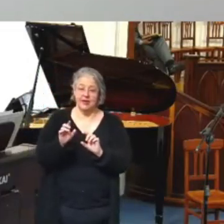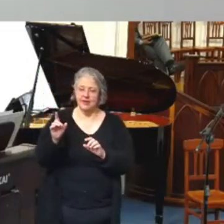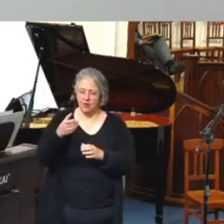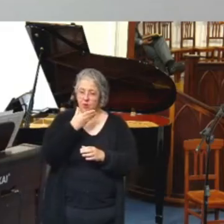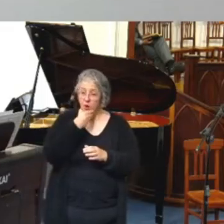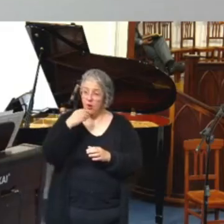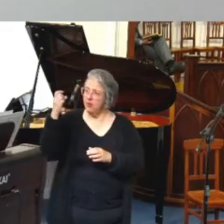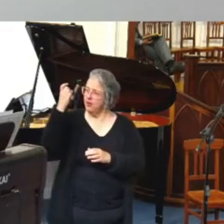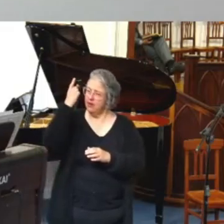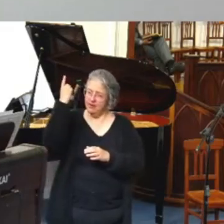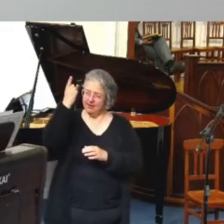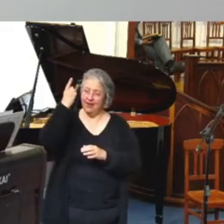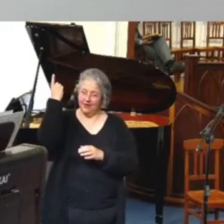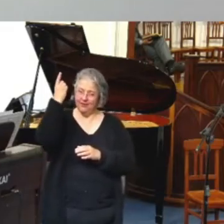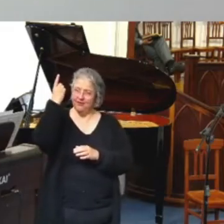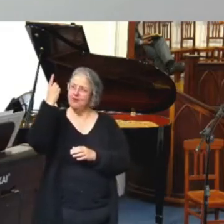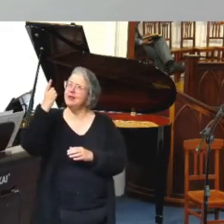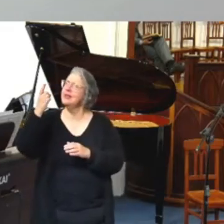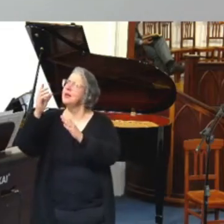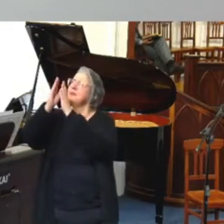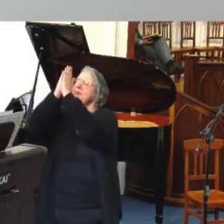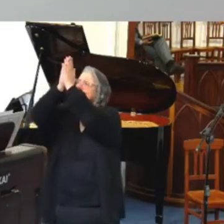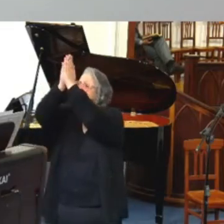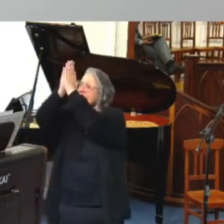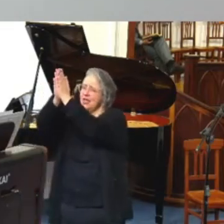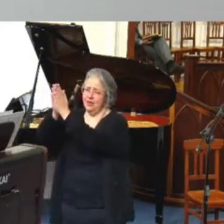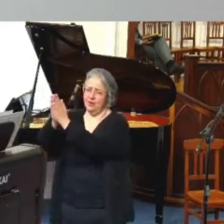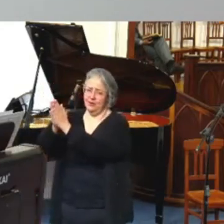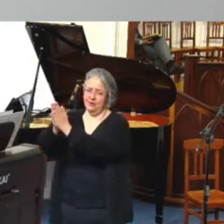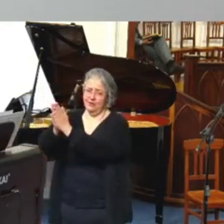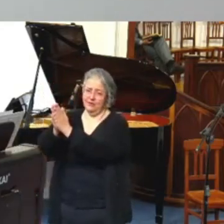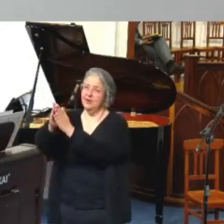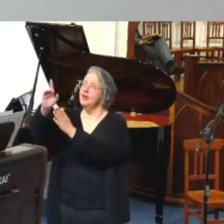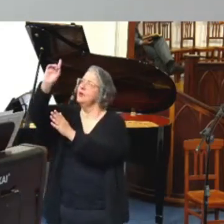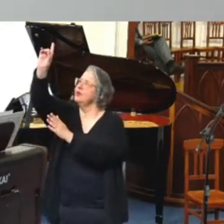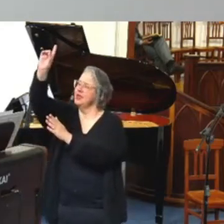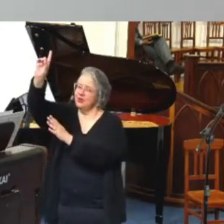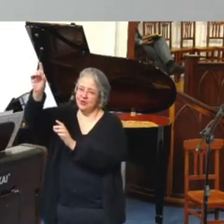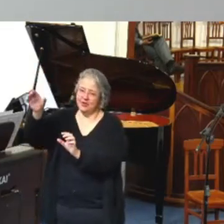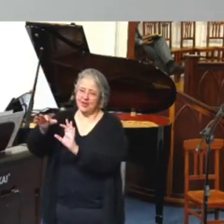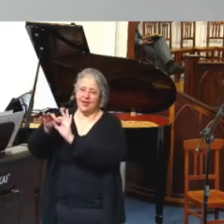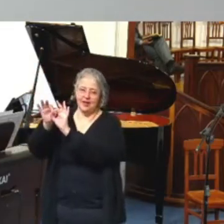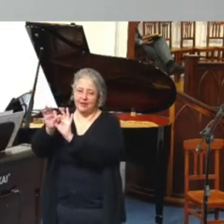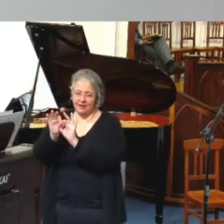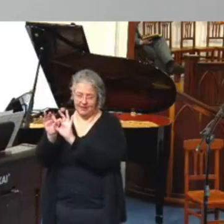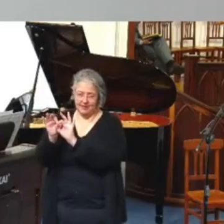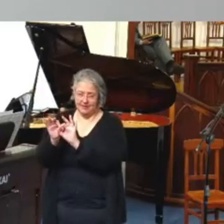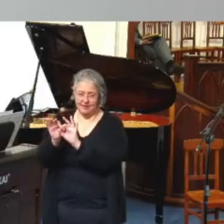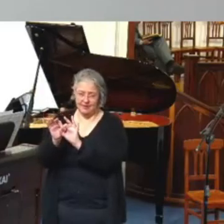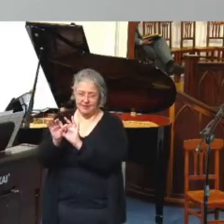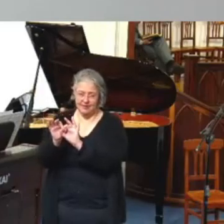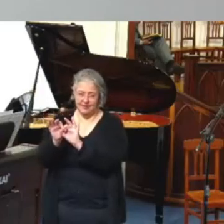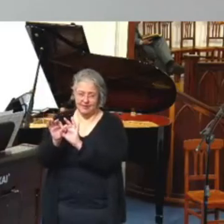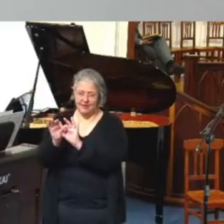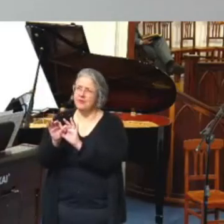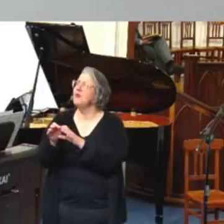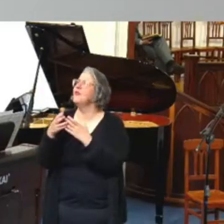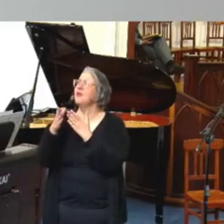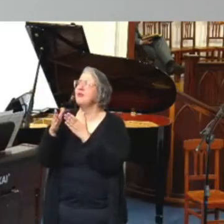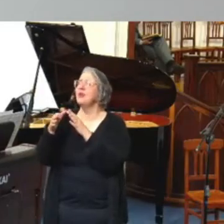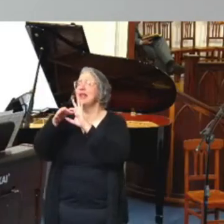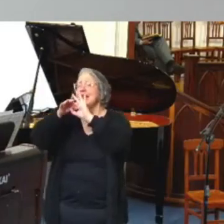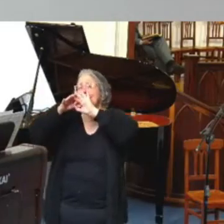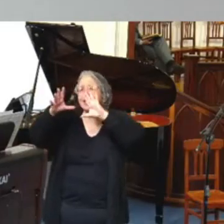a Deus da aliança, que venha lembrar dele e da sua dor e do